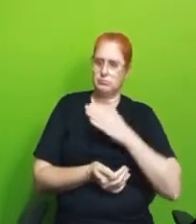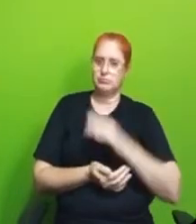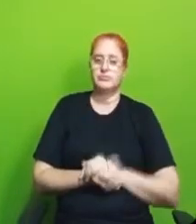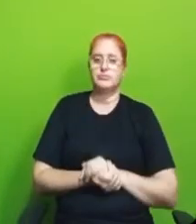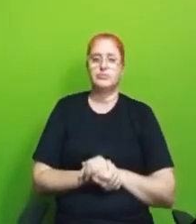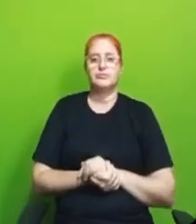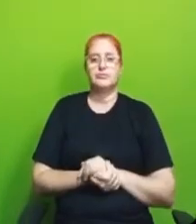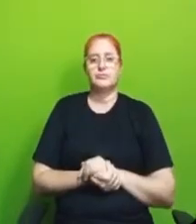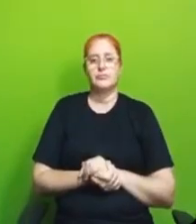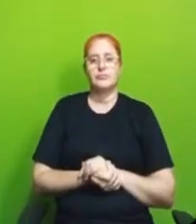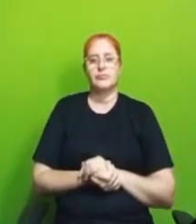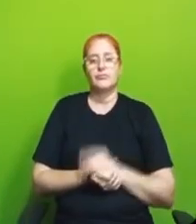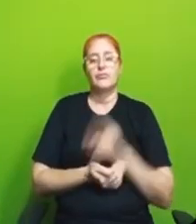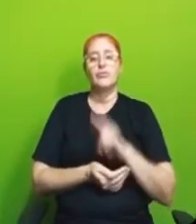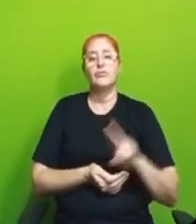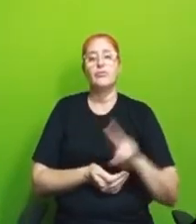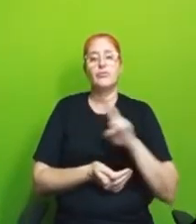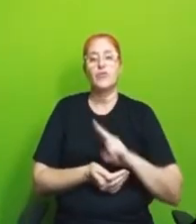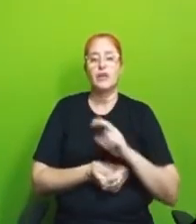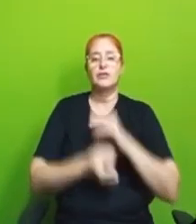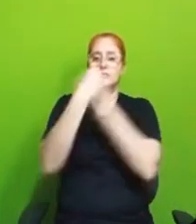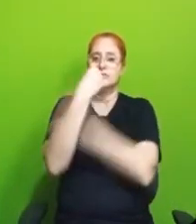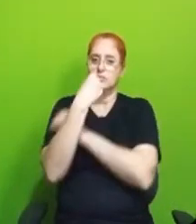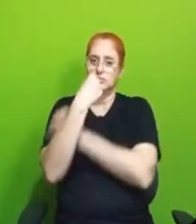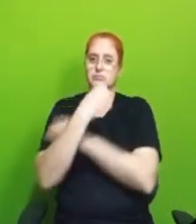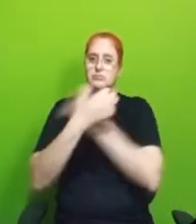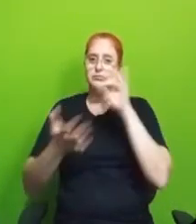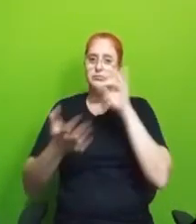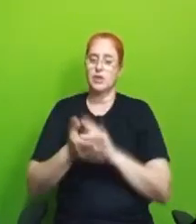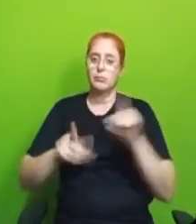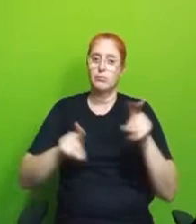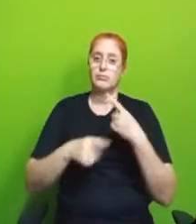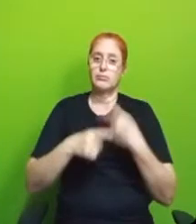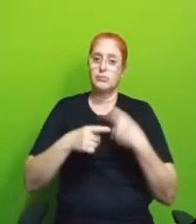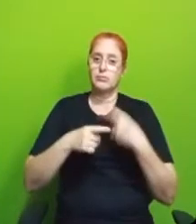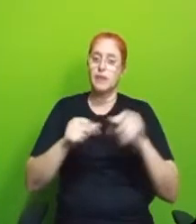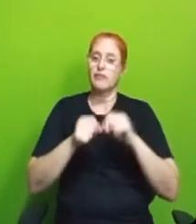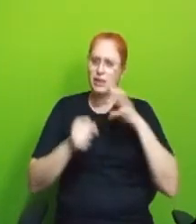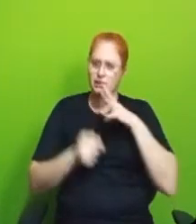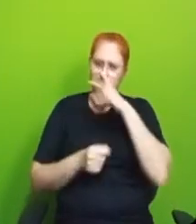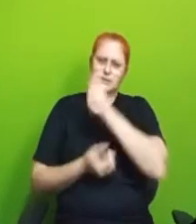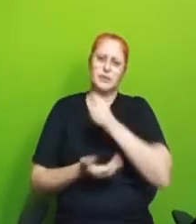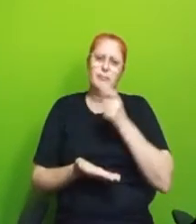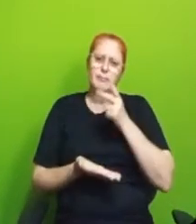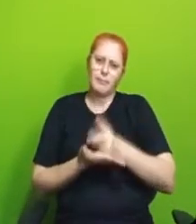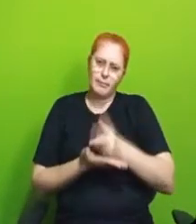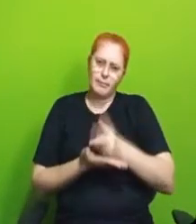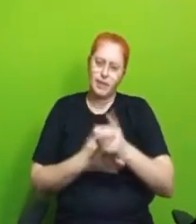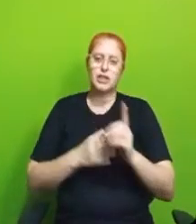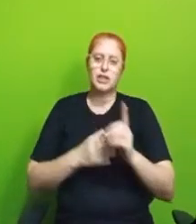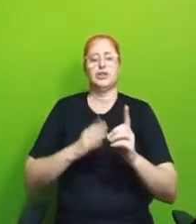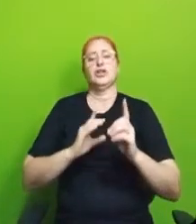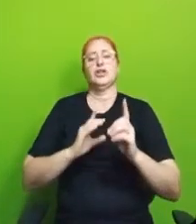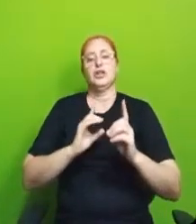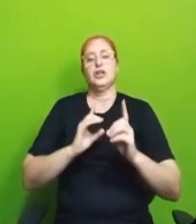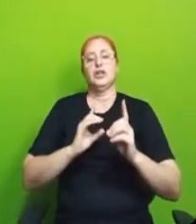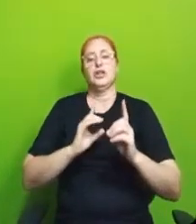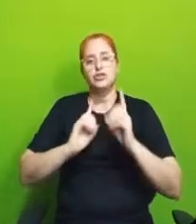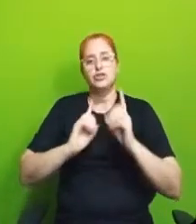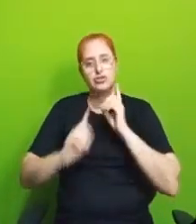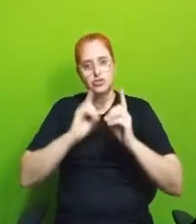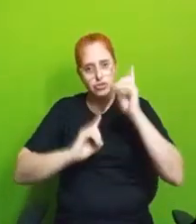do feminismo materialista, porque ele se faz nessa crítica permanente, né? Nesse diálogo e crítica permanente com o